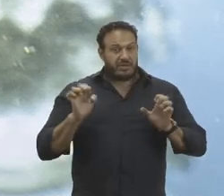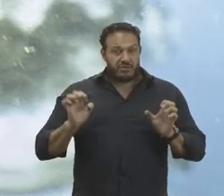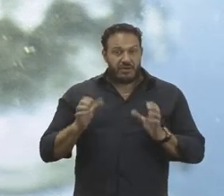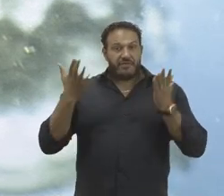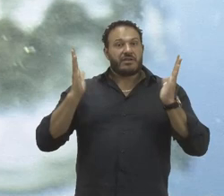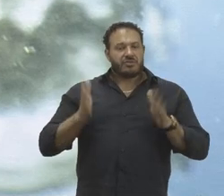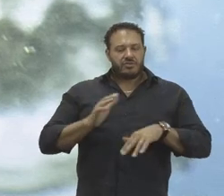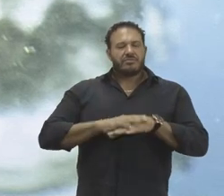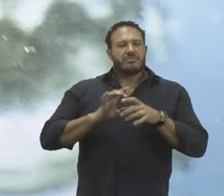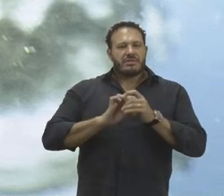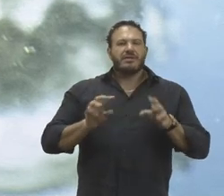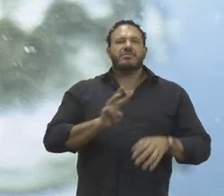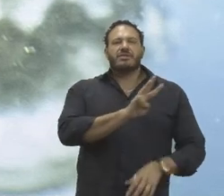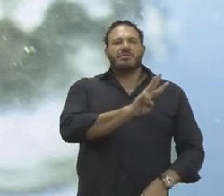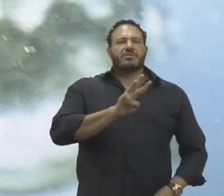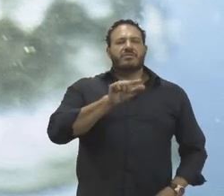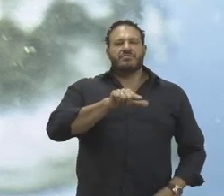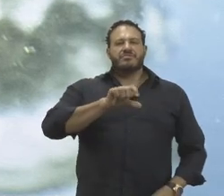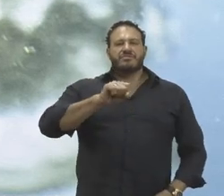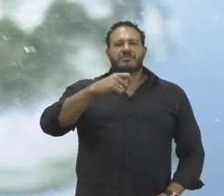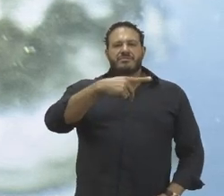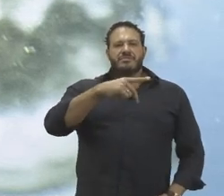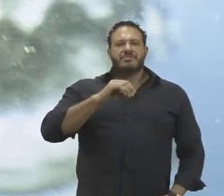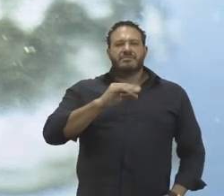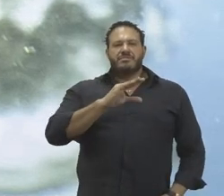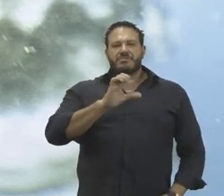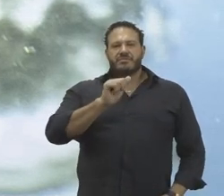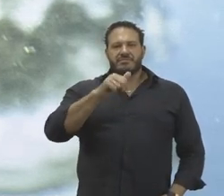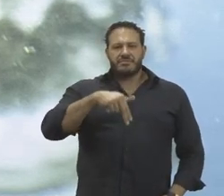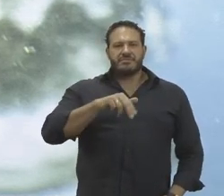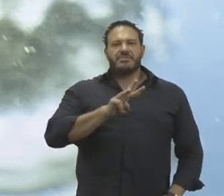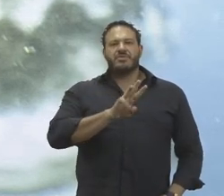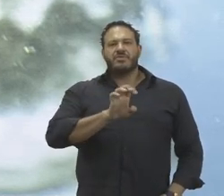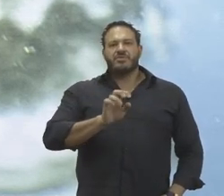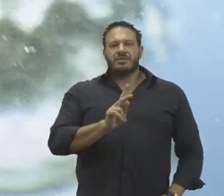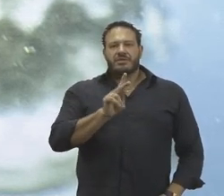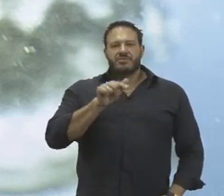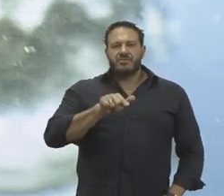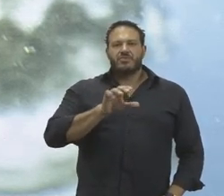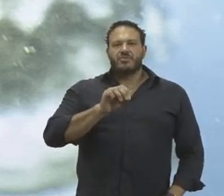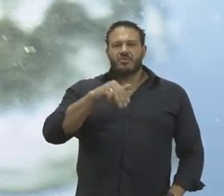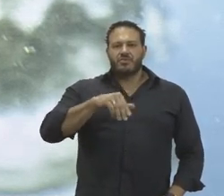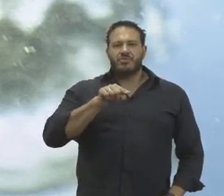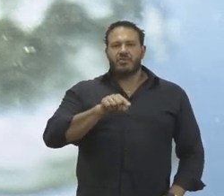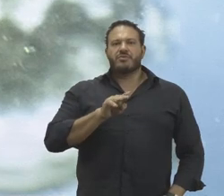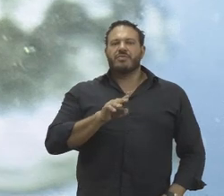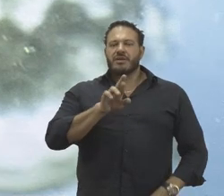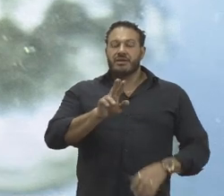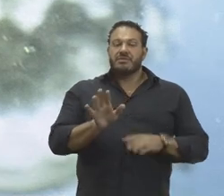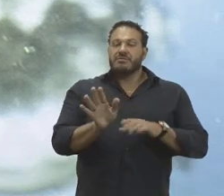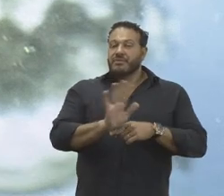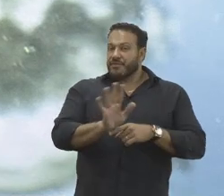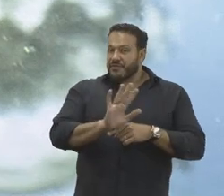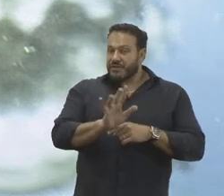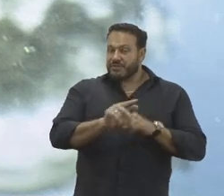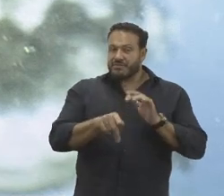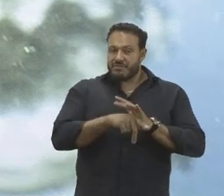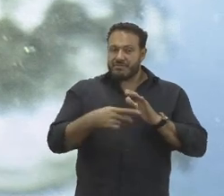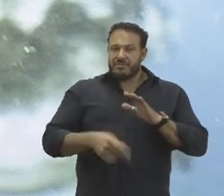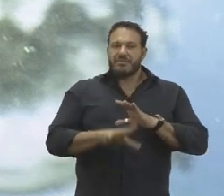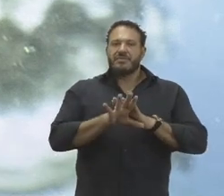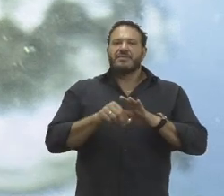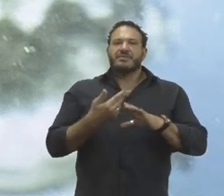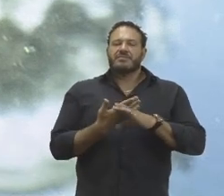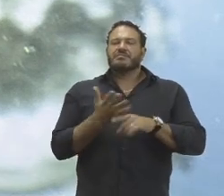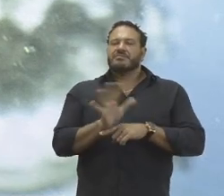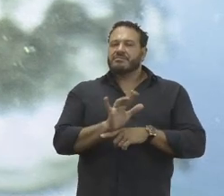disponível no www.sp week.com.br o vídeo tá sendo transmitido pelo YouTube ao vivo